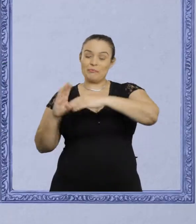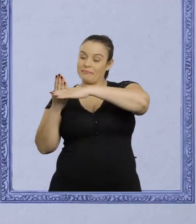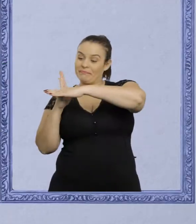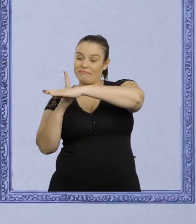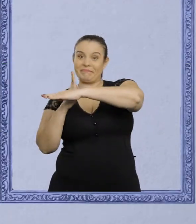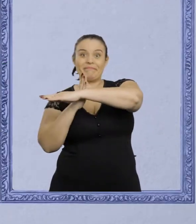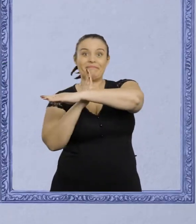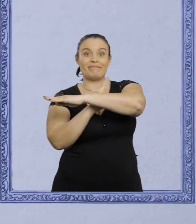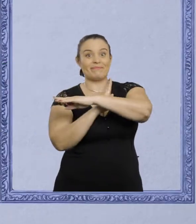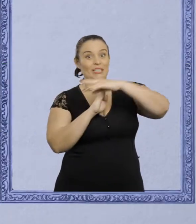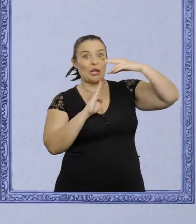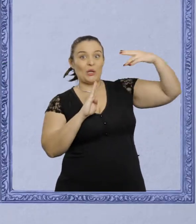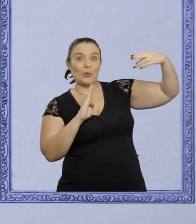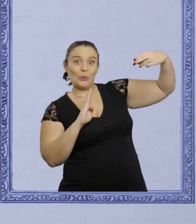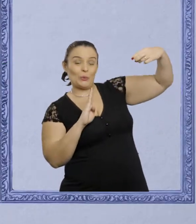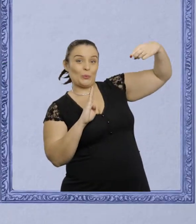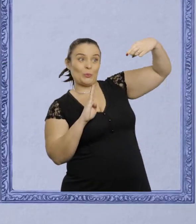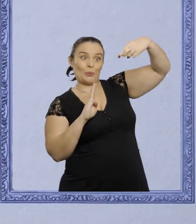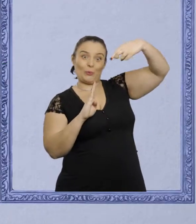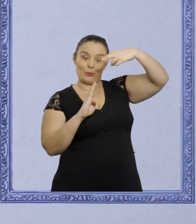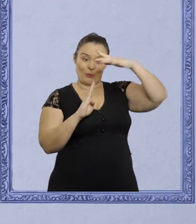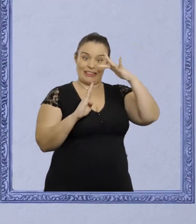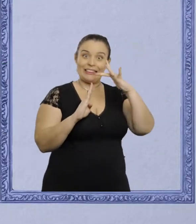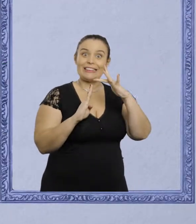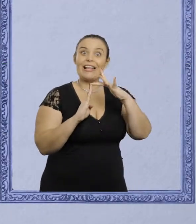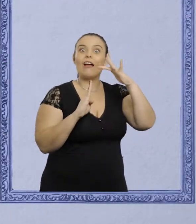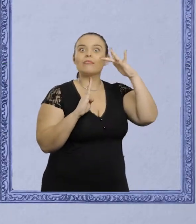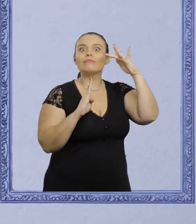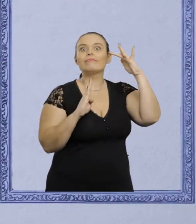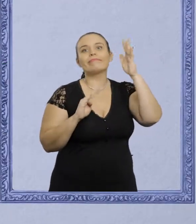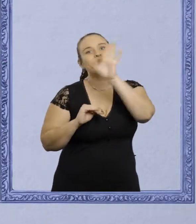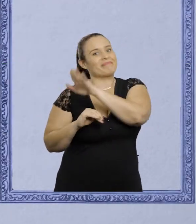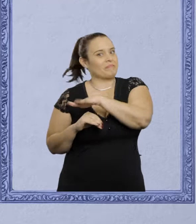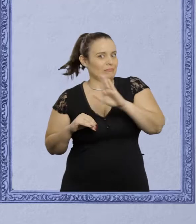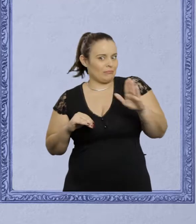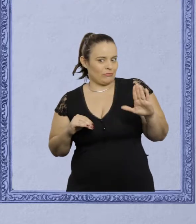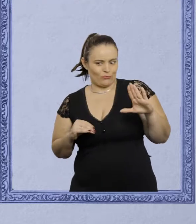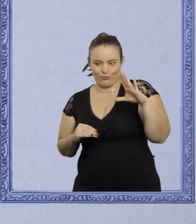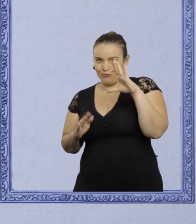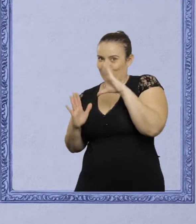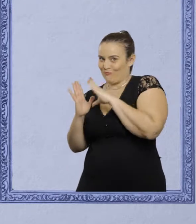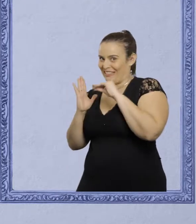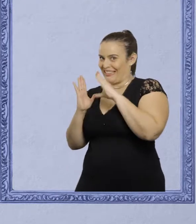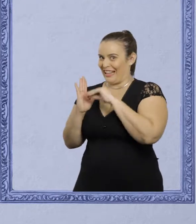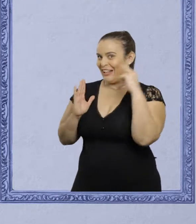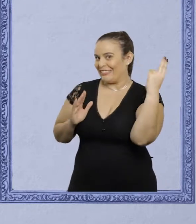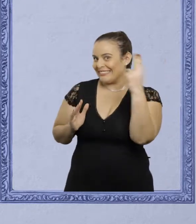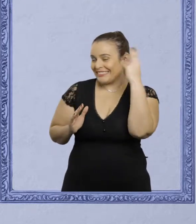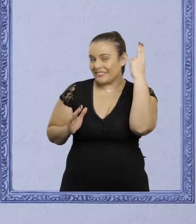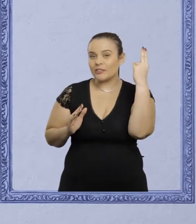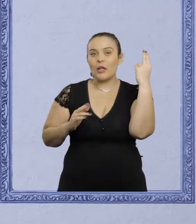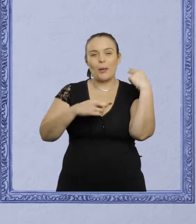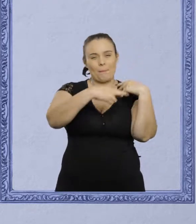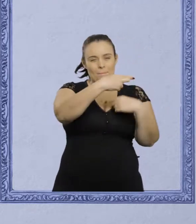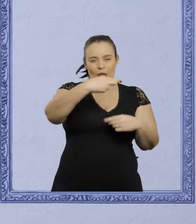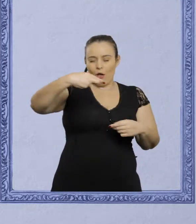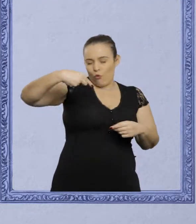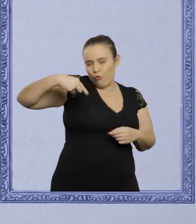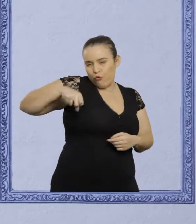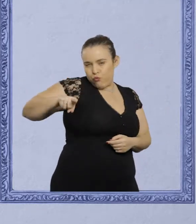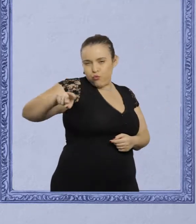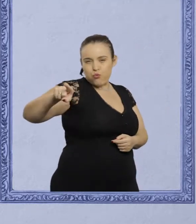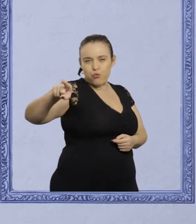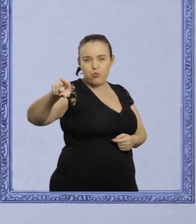Ele tocava as barbatanas dos tubarões. As crianças não conseguiam imitá-lo. Peter sabia voar mais rápido e,